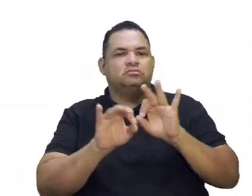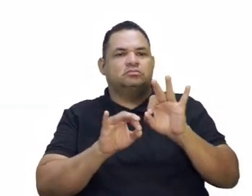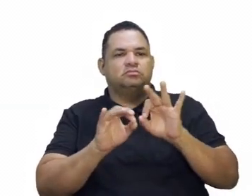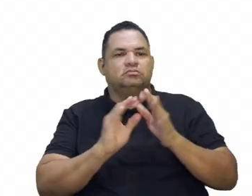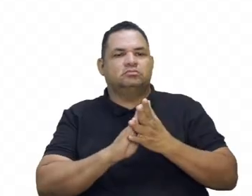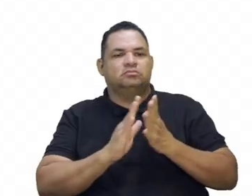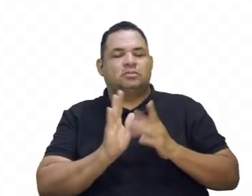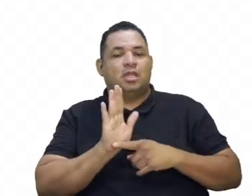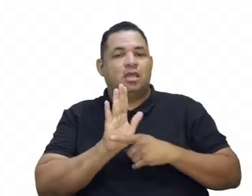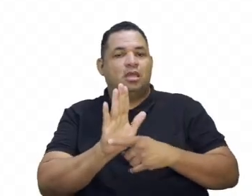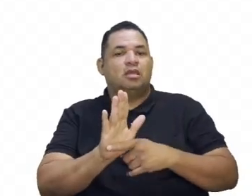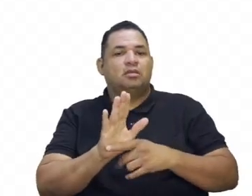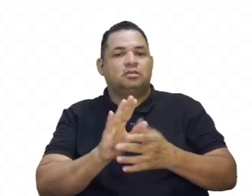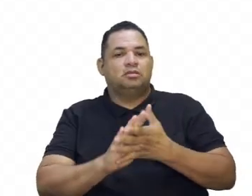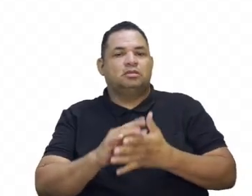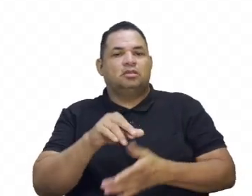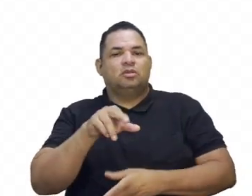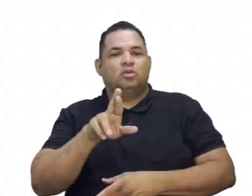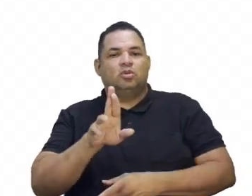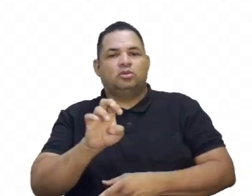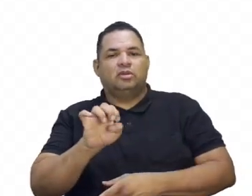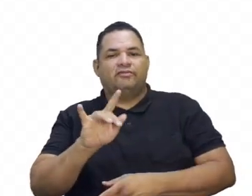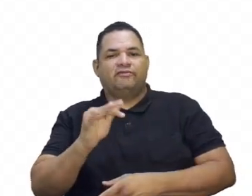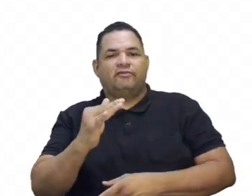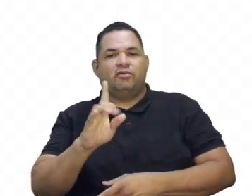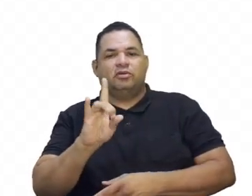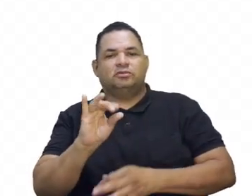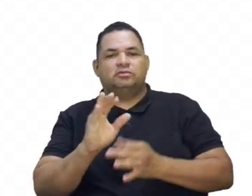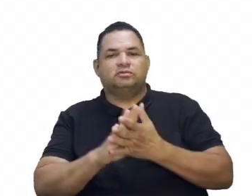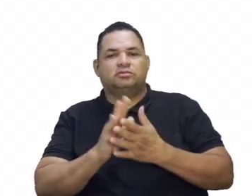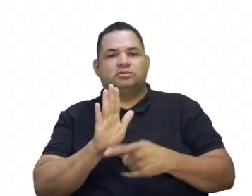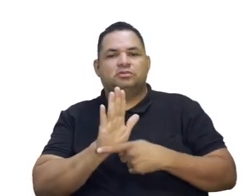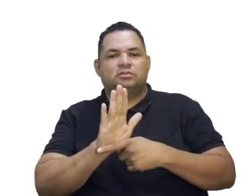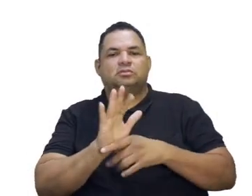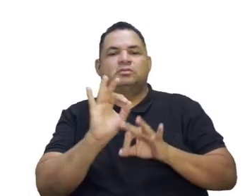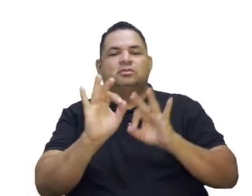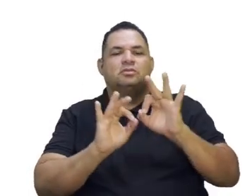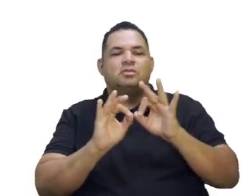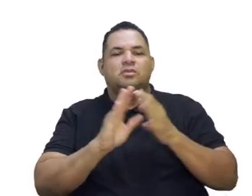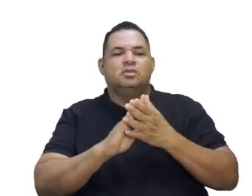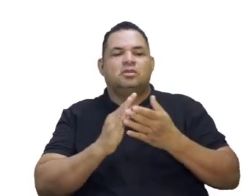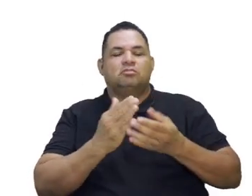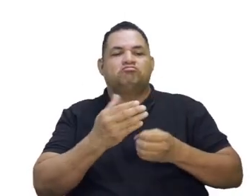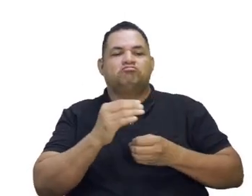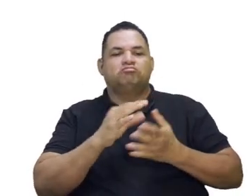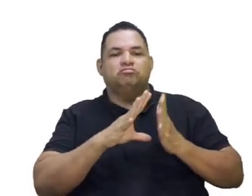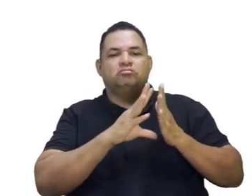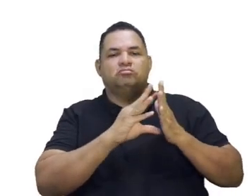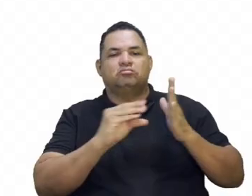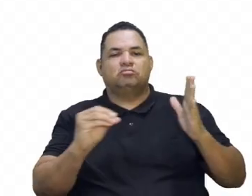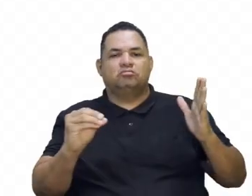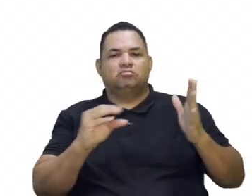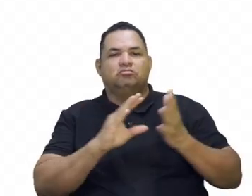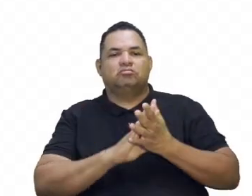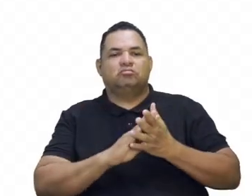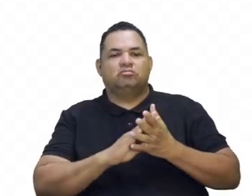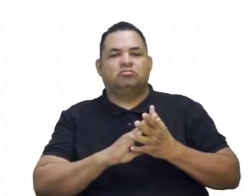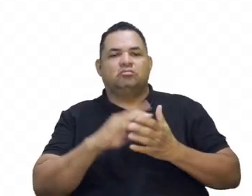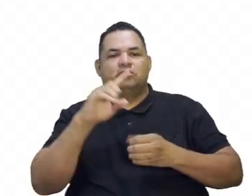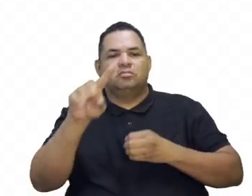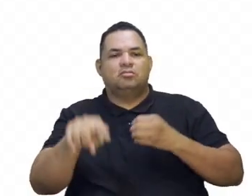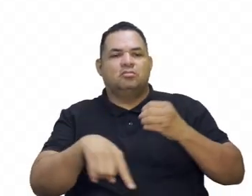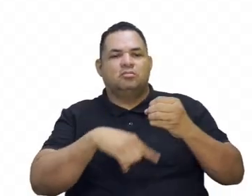grande contribuição na radioatividade e no modelo atômico, o nosso modelo que a gente chama de modelo